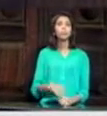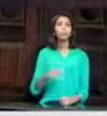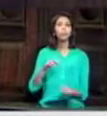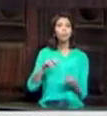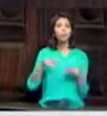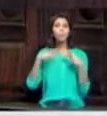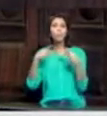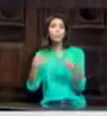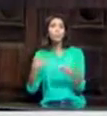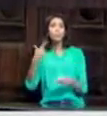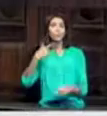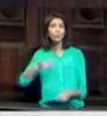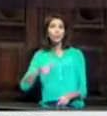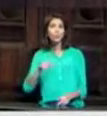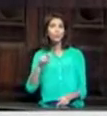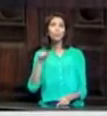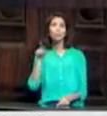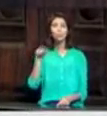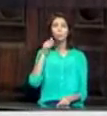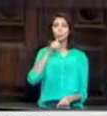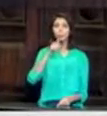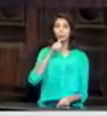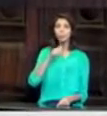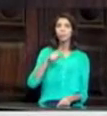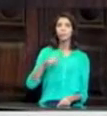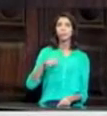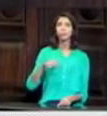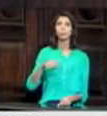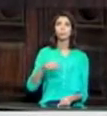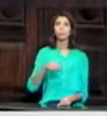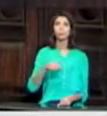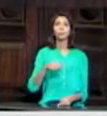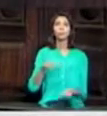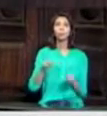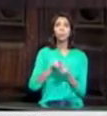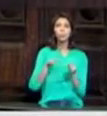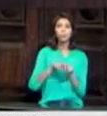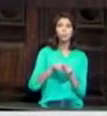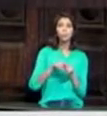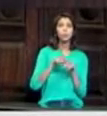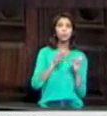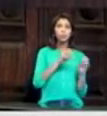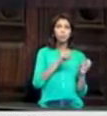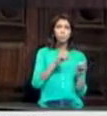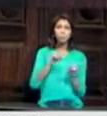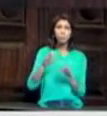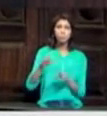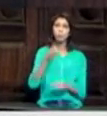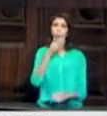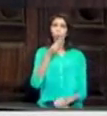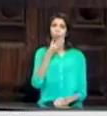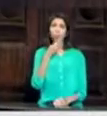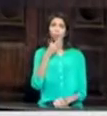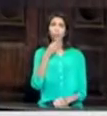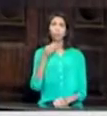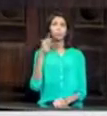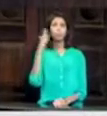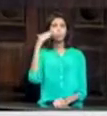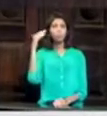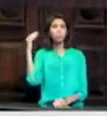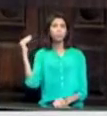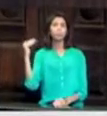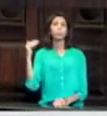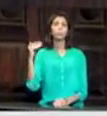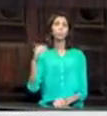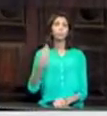revisitar o Darcy Ribeiro antropólogo, o Darcy Ribeiro educador, o Darcy Ribeiro homem público, o Darcy Ribeiro gestor